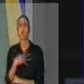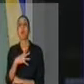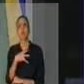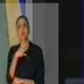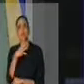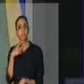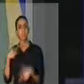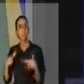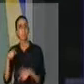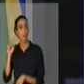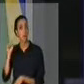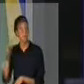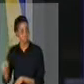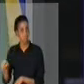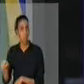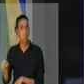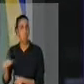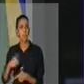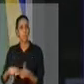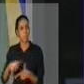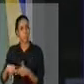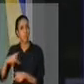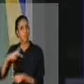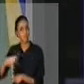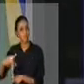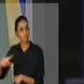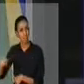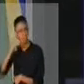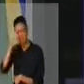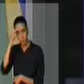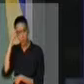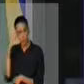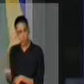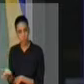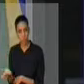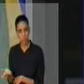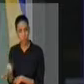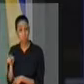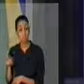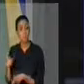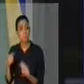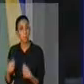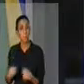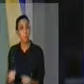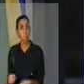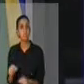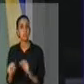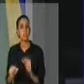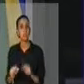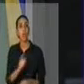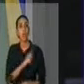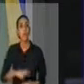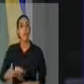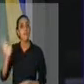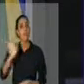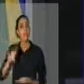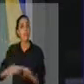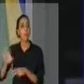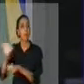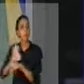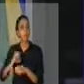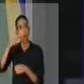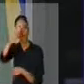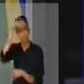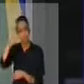trabalho e do problema que essas pessoas vêm enfrentando e precisando do apoio dos governos federais,